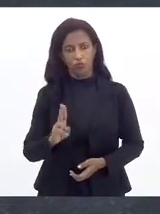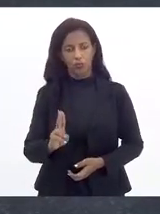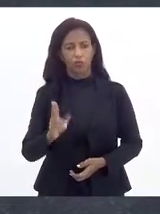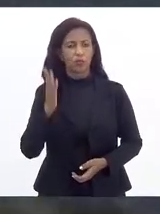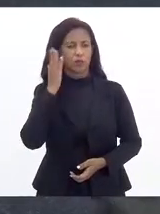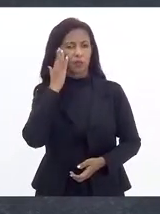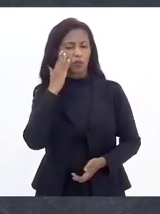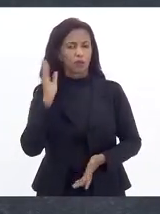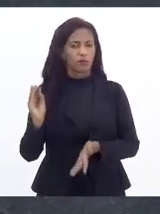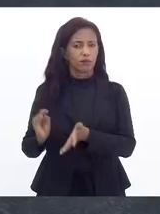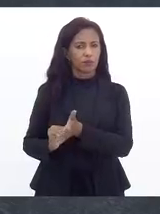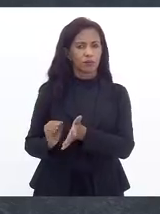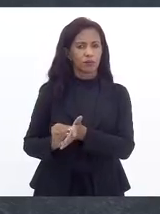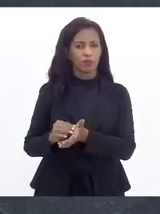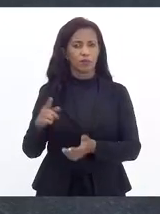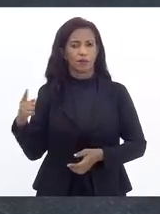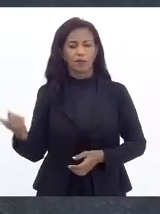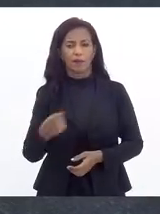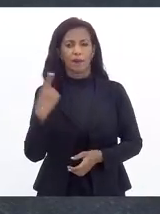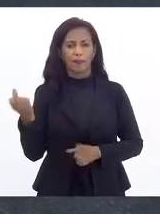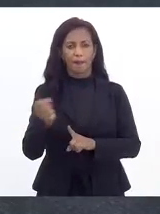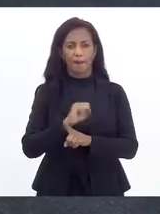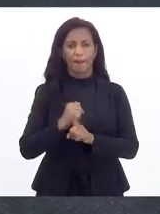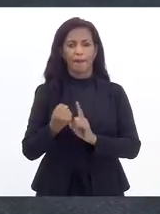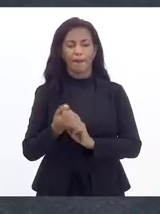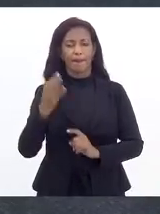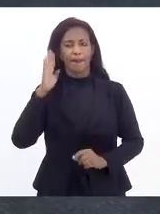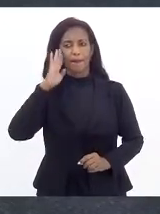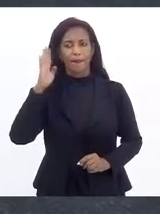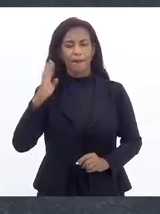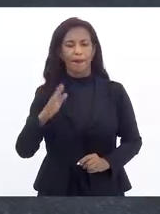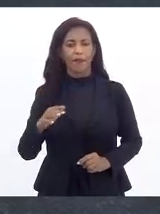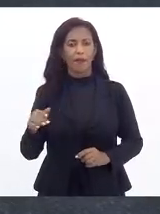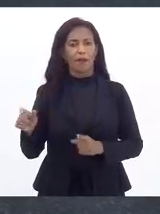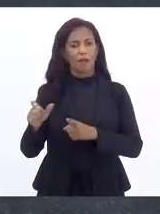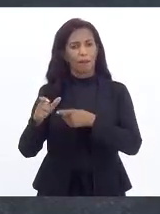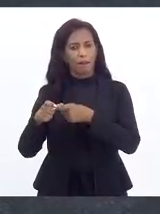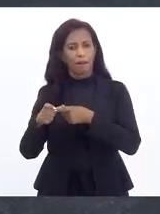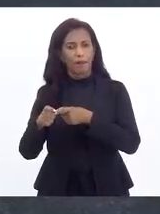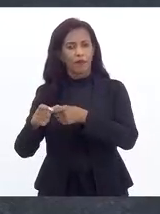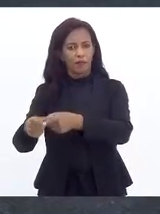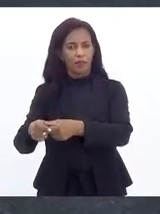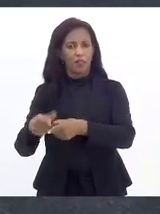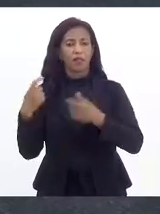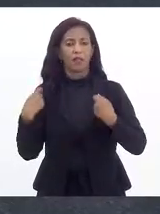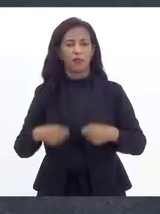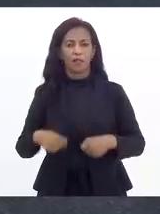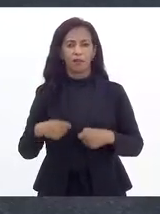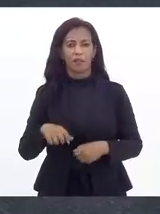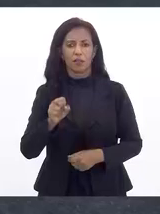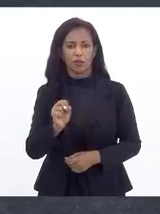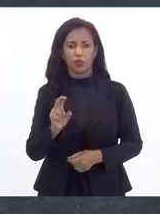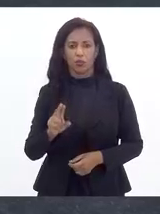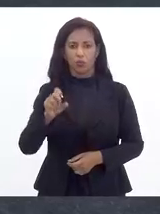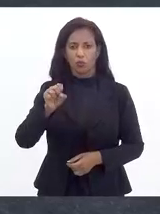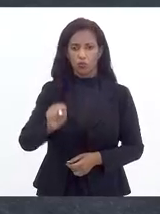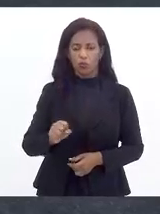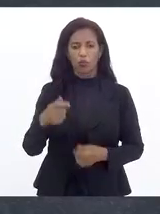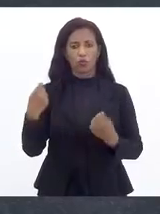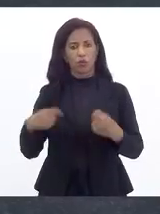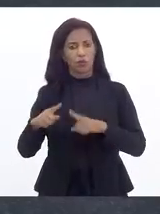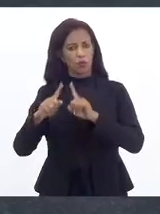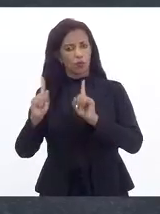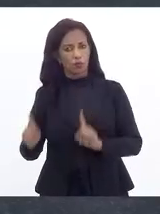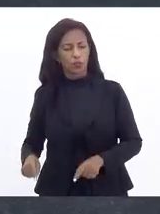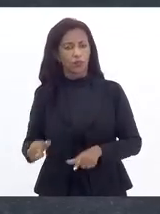que é tão carente na nossa sociedade, principalmente nas nossas periferias, Tiaju. que precisa do SUS, que precisa do profissional